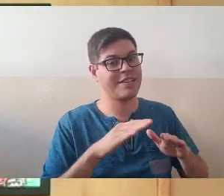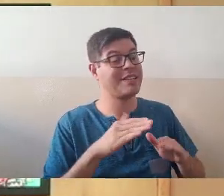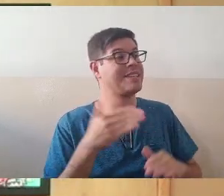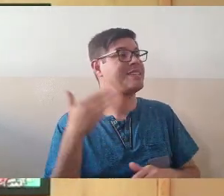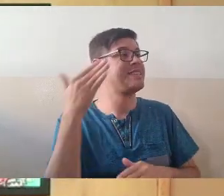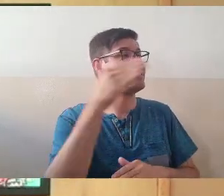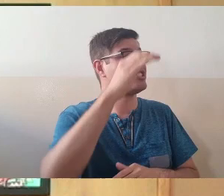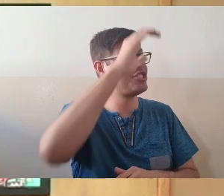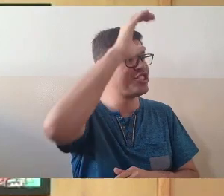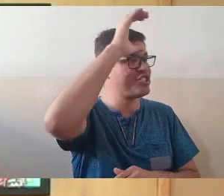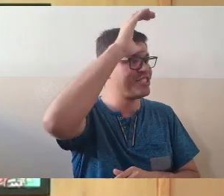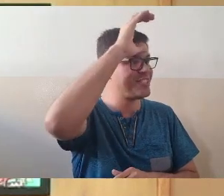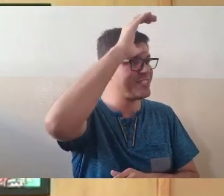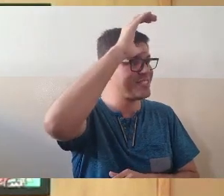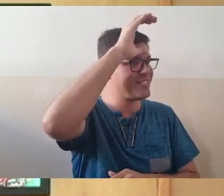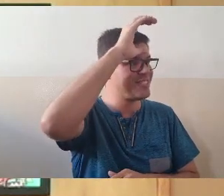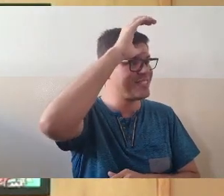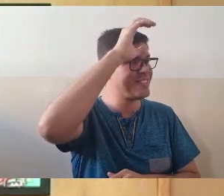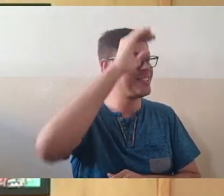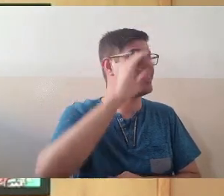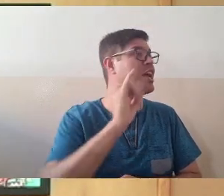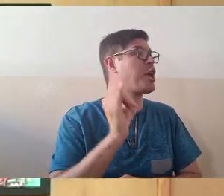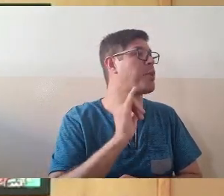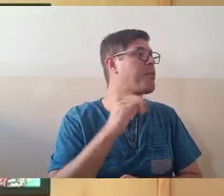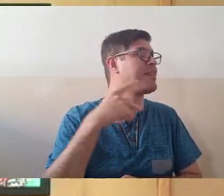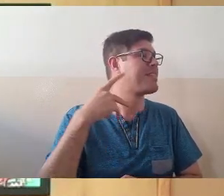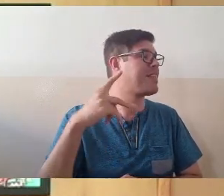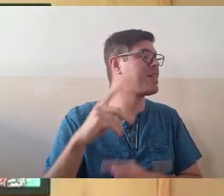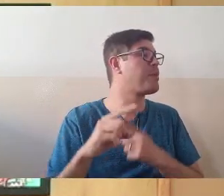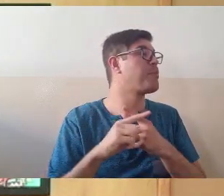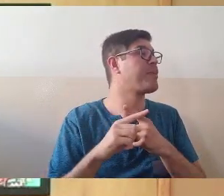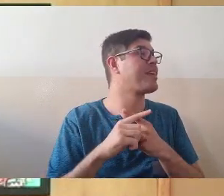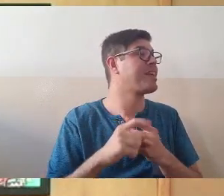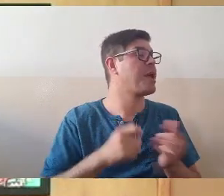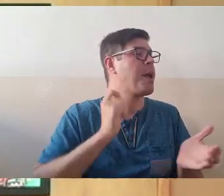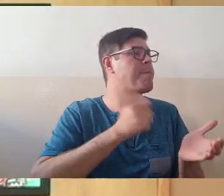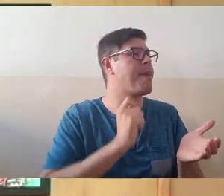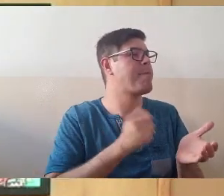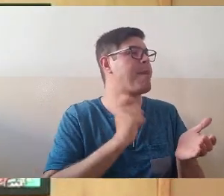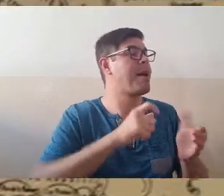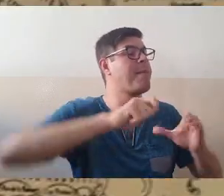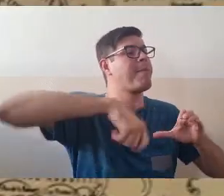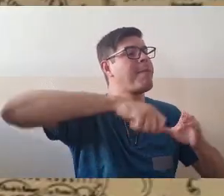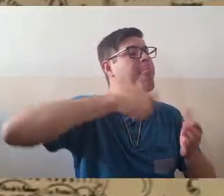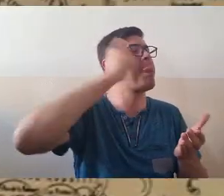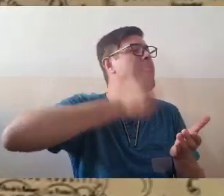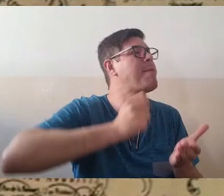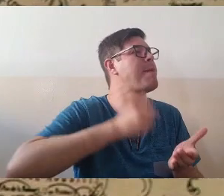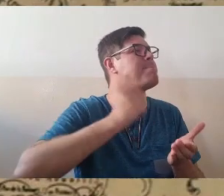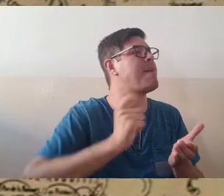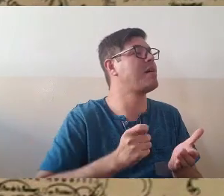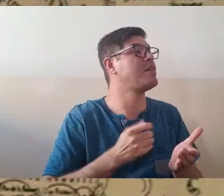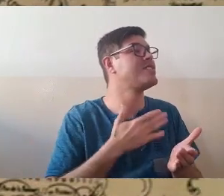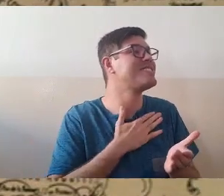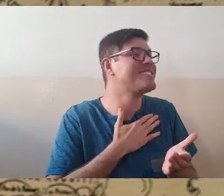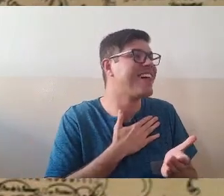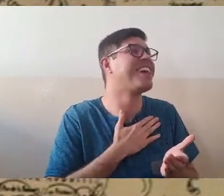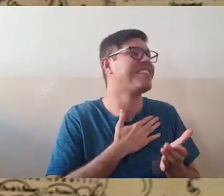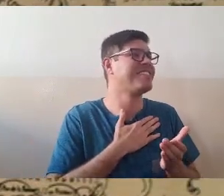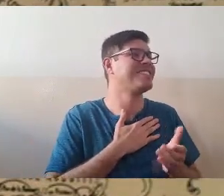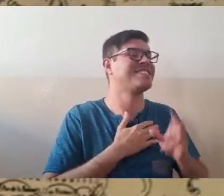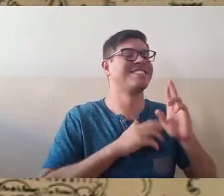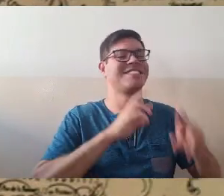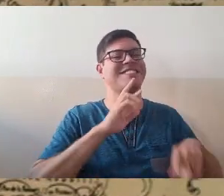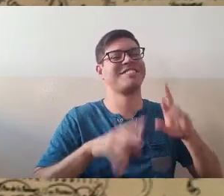Nice, irmã da minha mãe. Porque lá ela tinha muita panela e tinha muita tampa. E aí os timbres eram diferentes. É